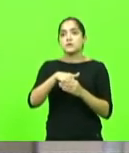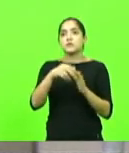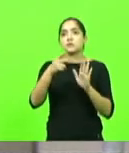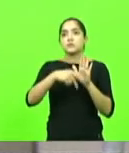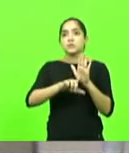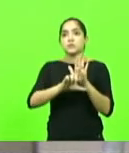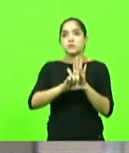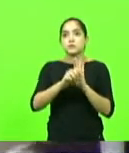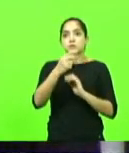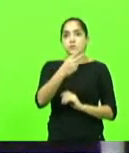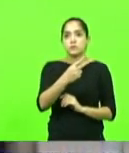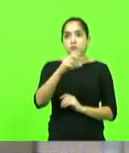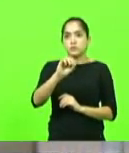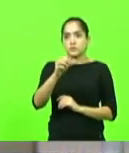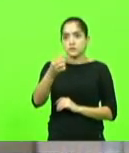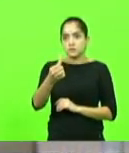lei